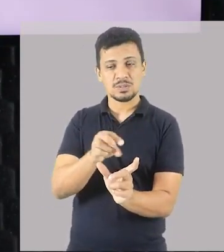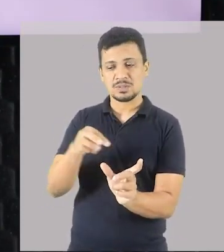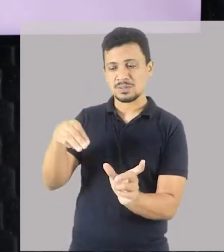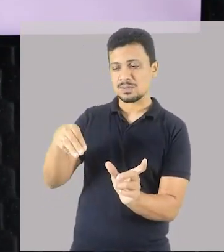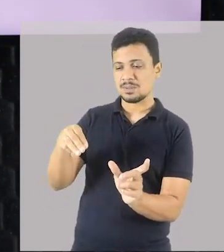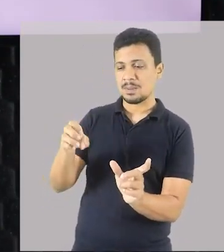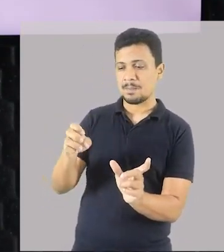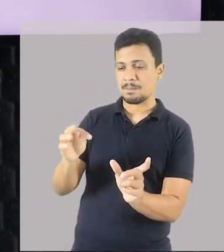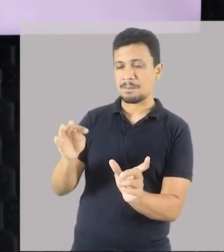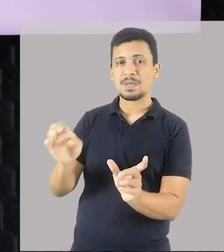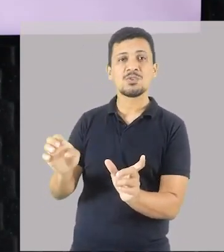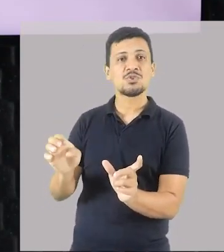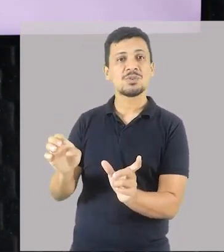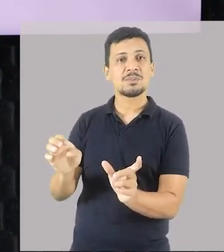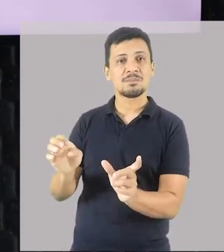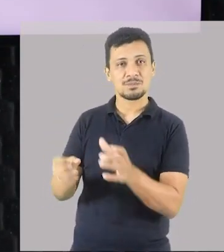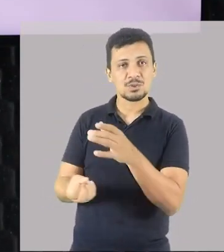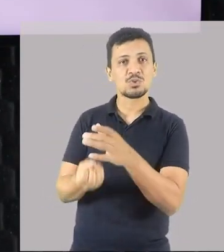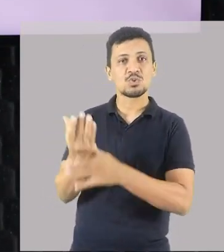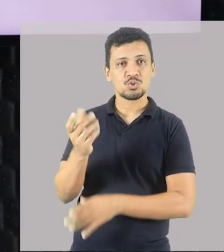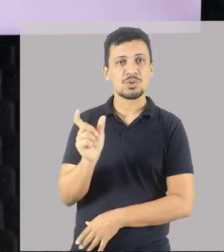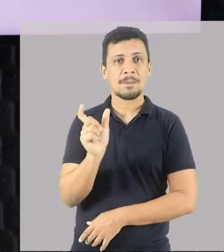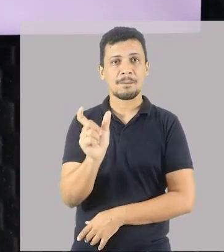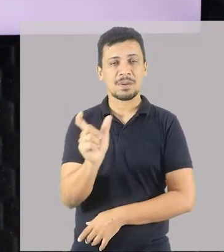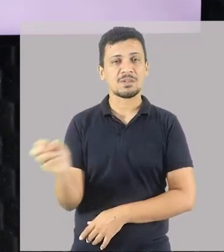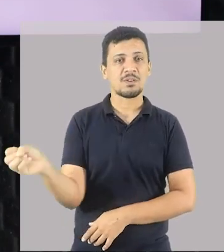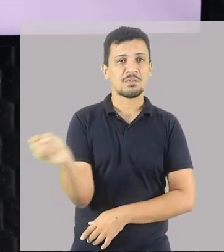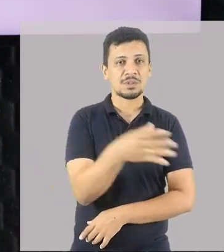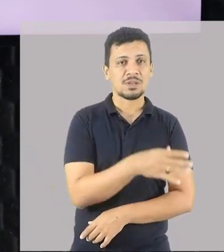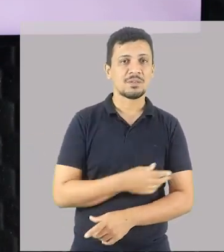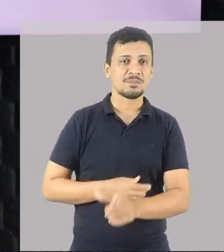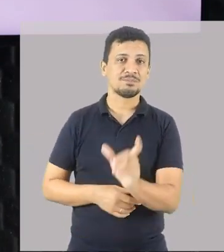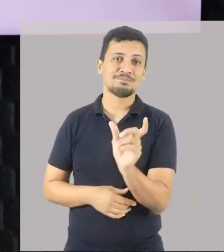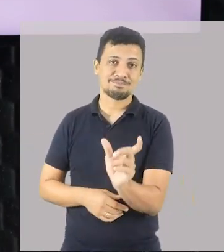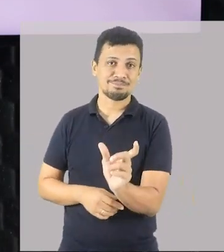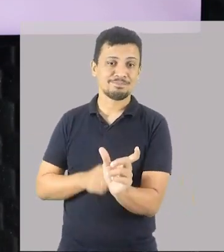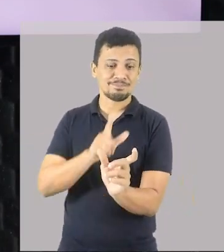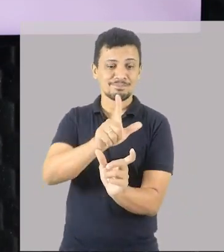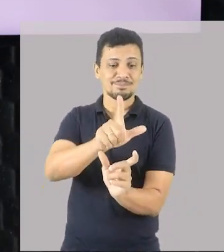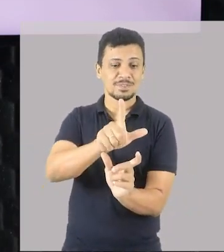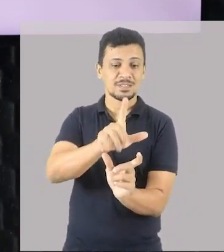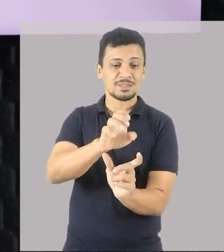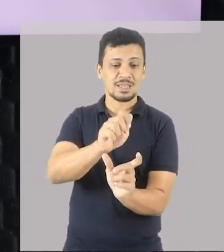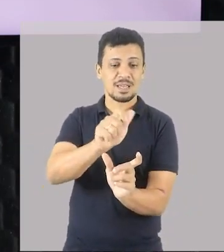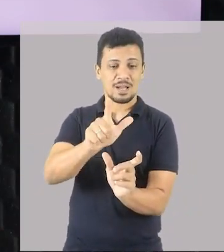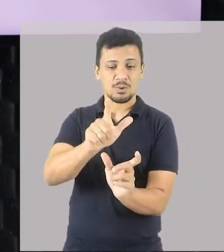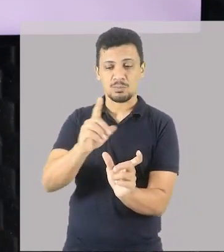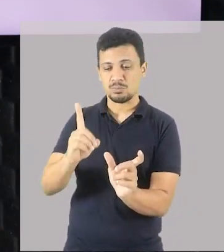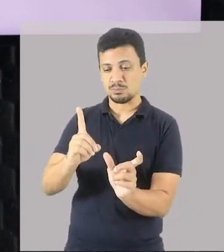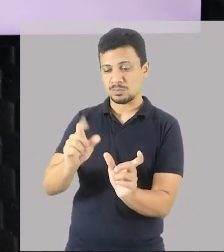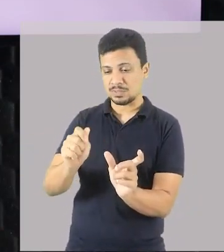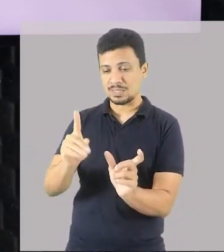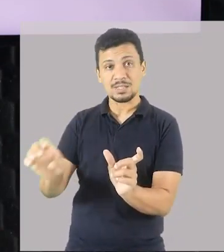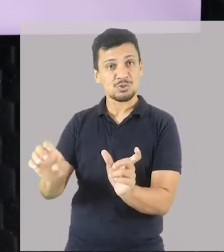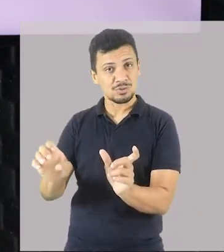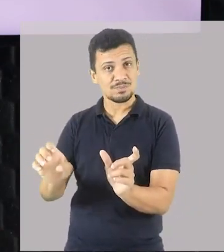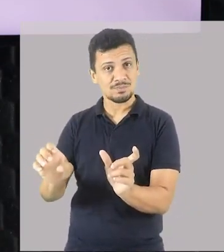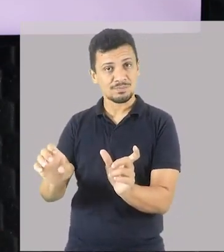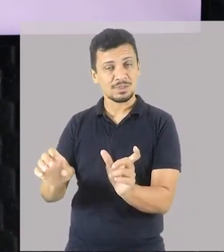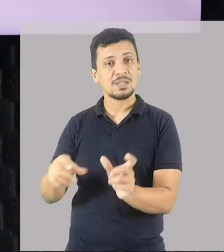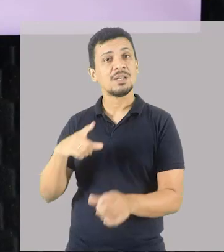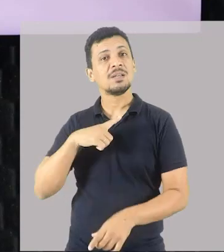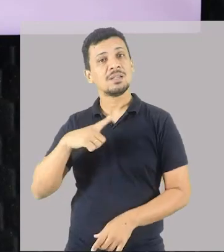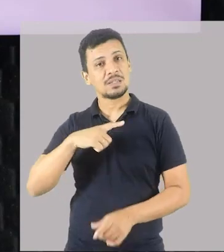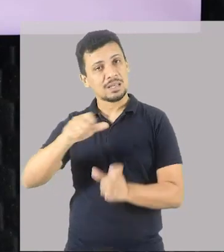nesse caso eu estou formando novas palavras. É o caso de leal, que eu formo dade, lealdade, aí você tem